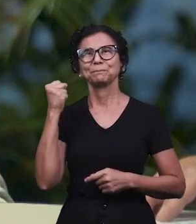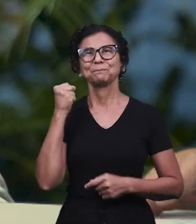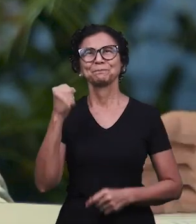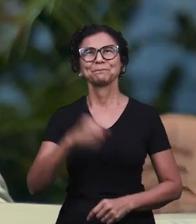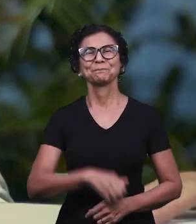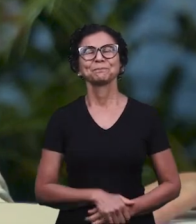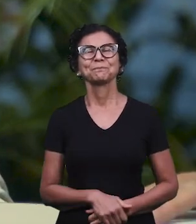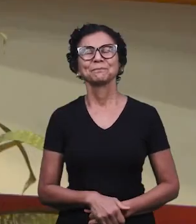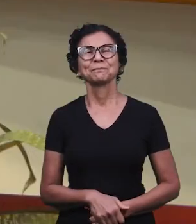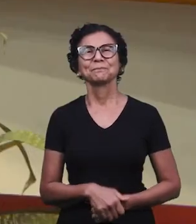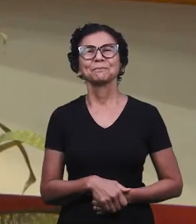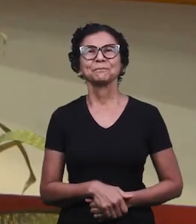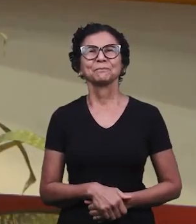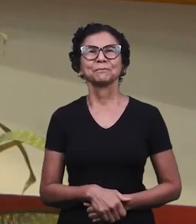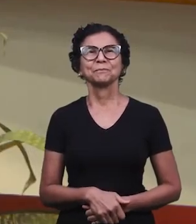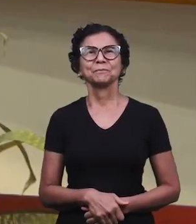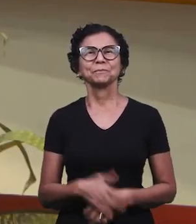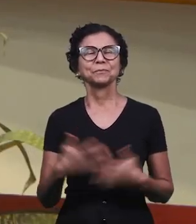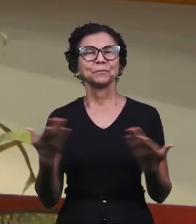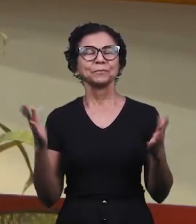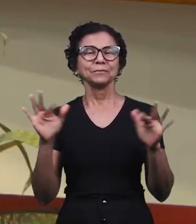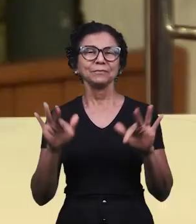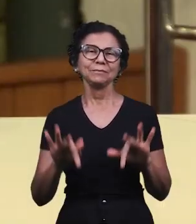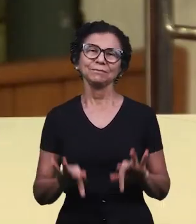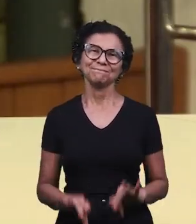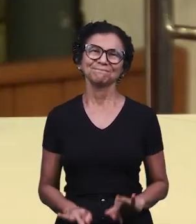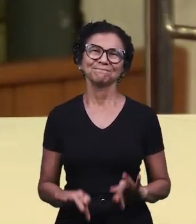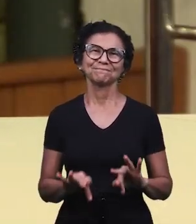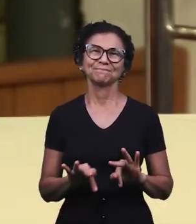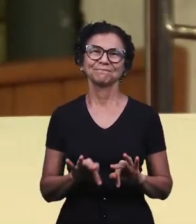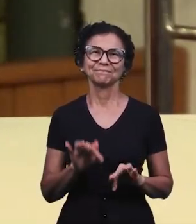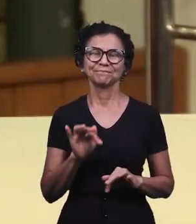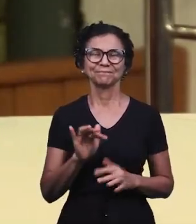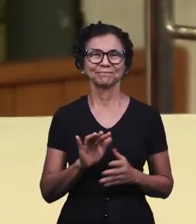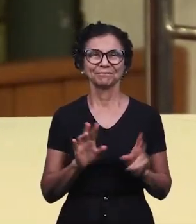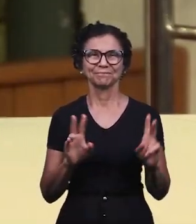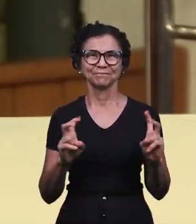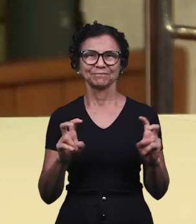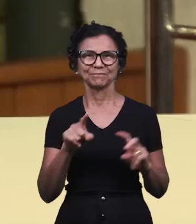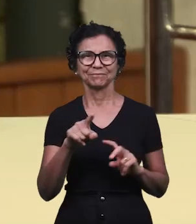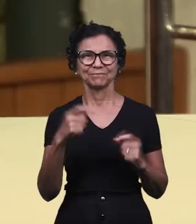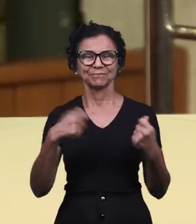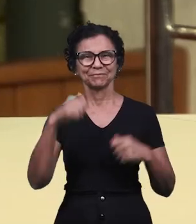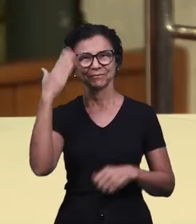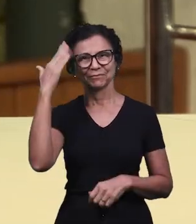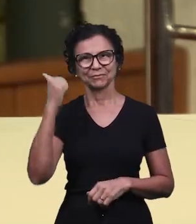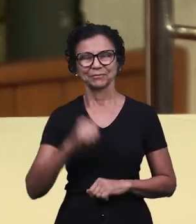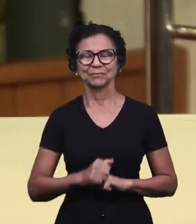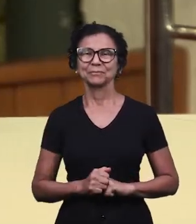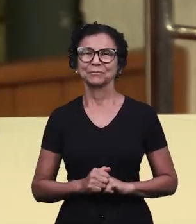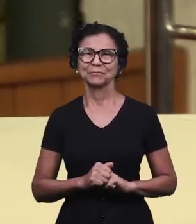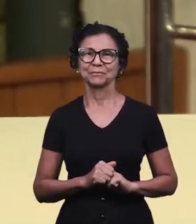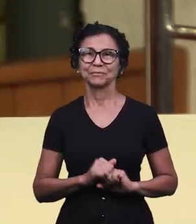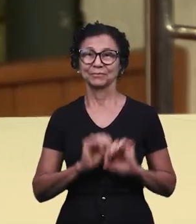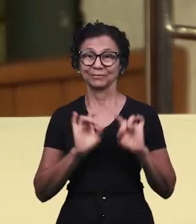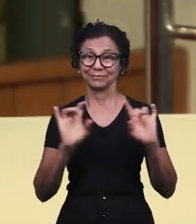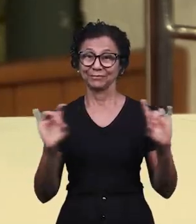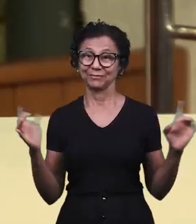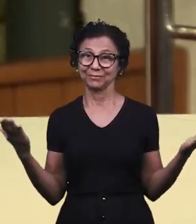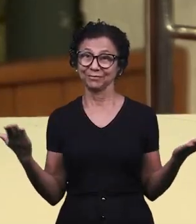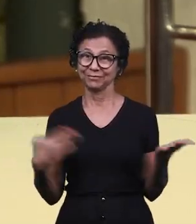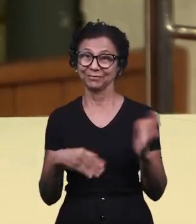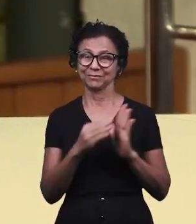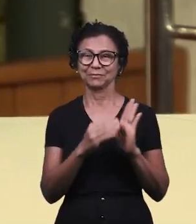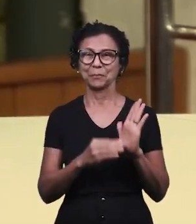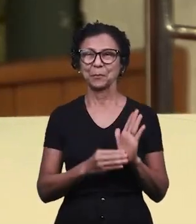vencer. Amém. Portanto, chegamos ao final de mais um Você Precisa Saber, edição especial aqui